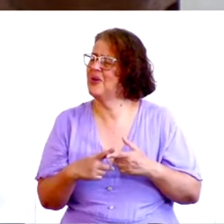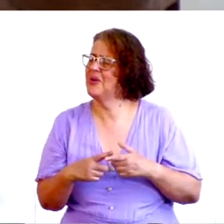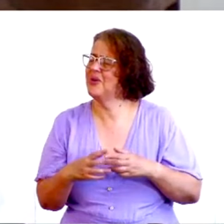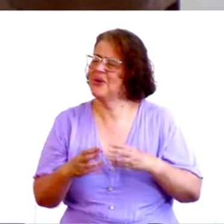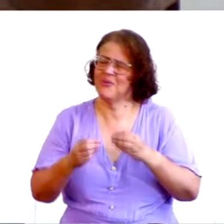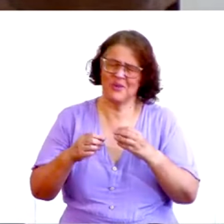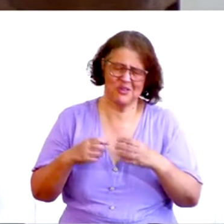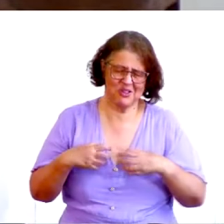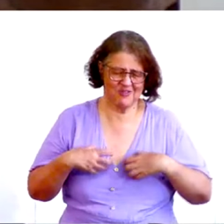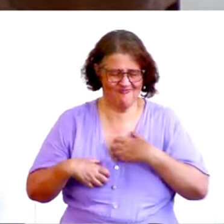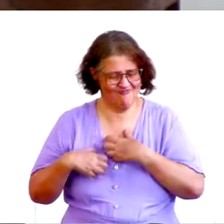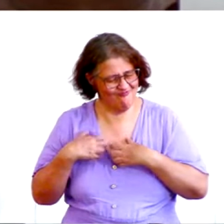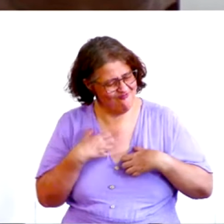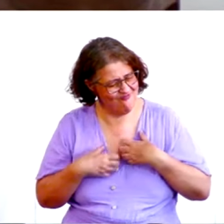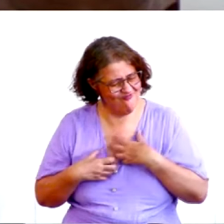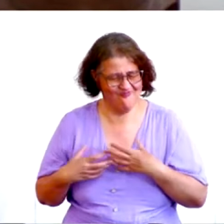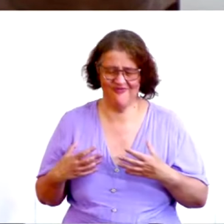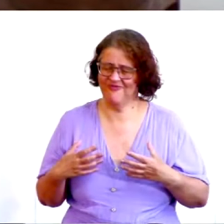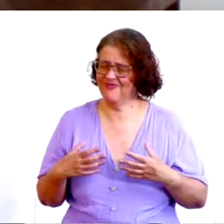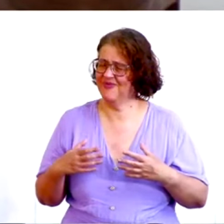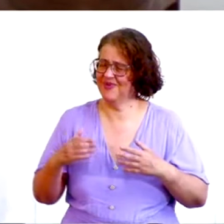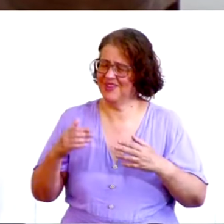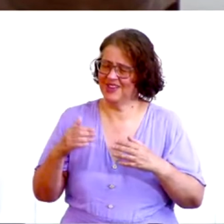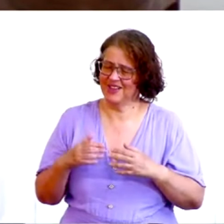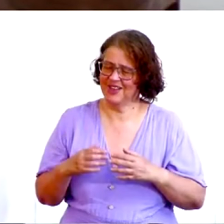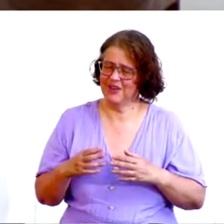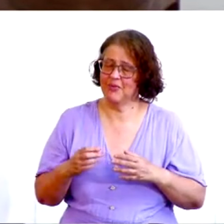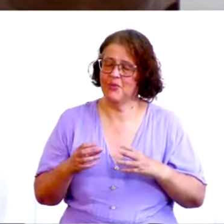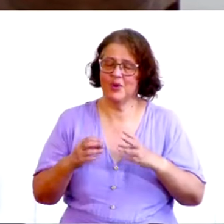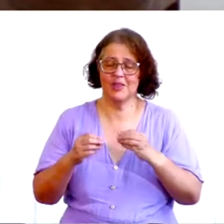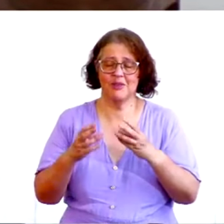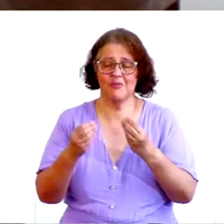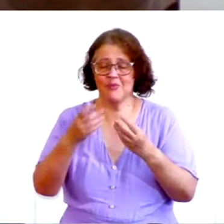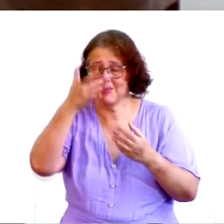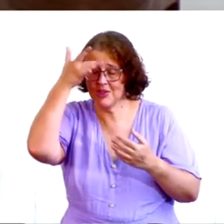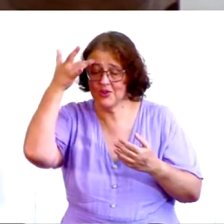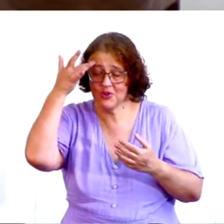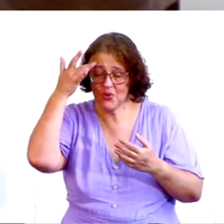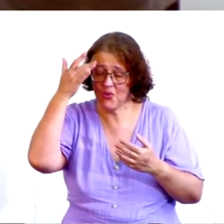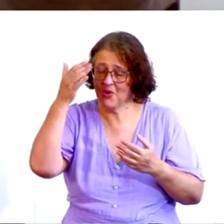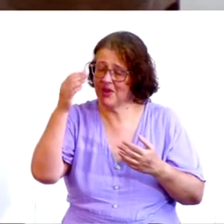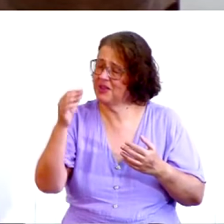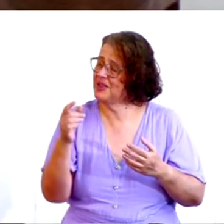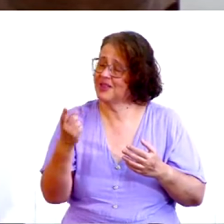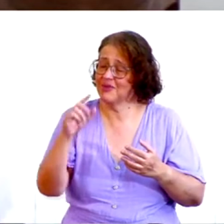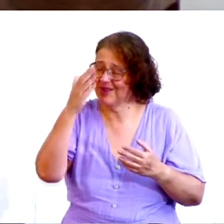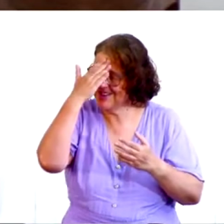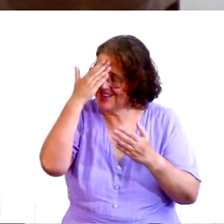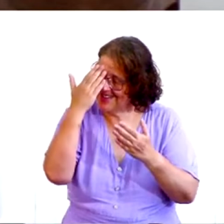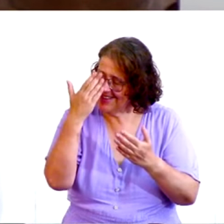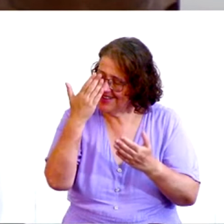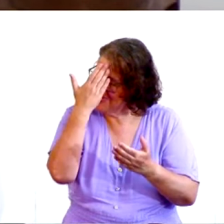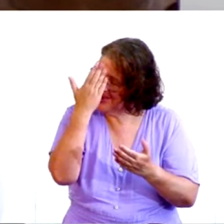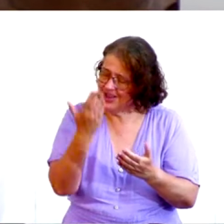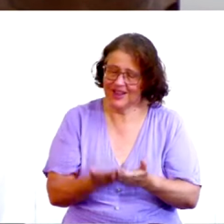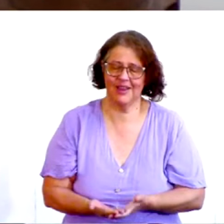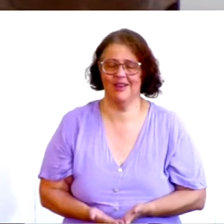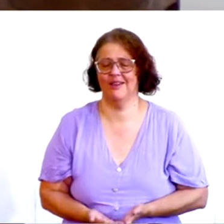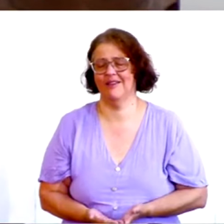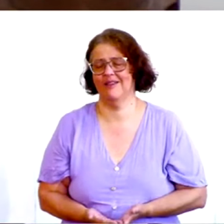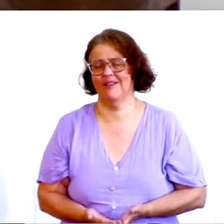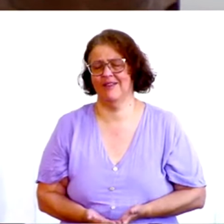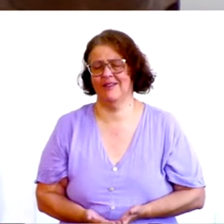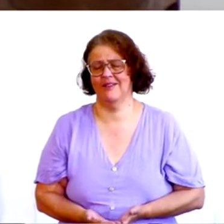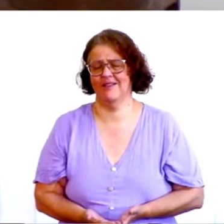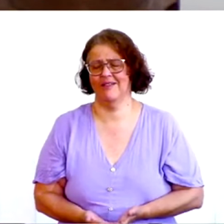frustrações quantas pessoas deixam de crer numa época como essa porque pensam que esse é um tempo de ilusão é